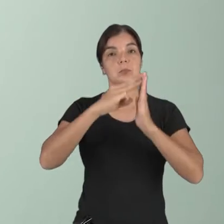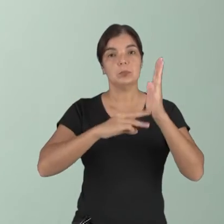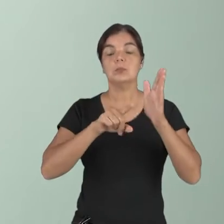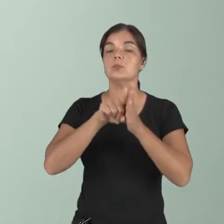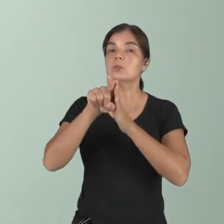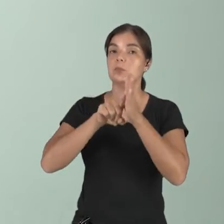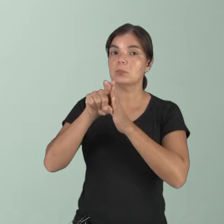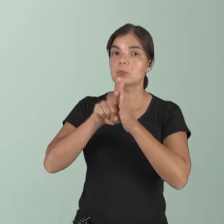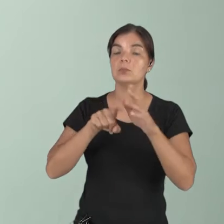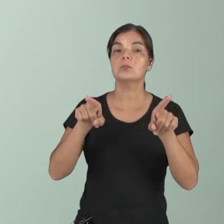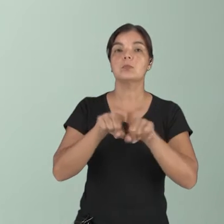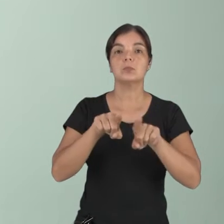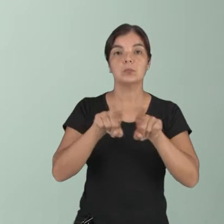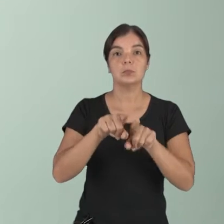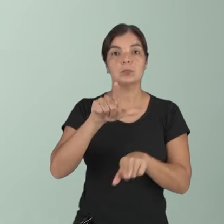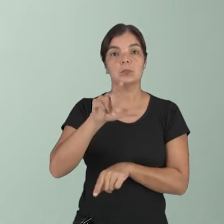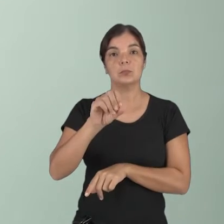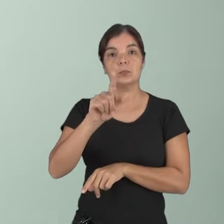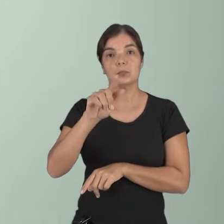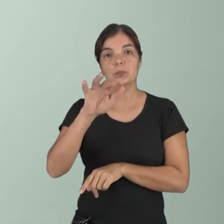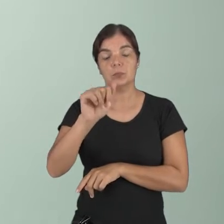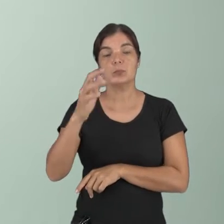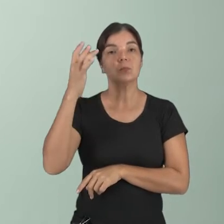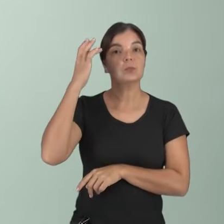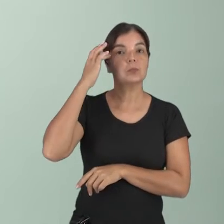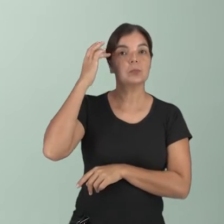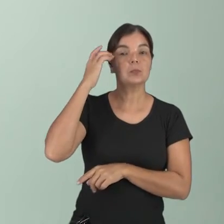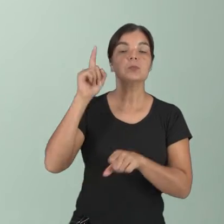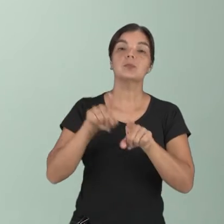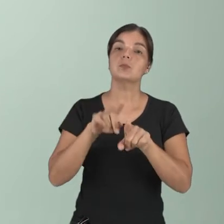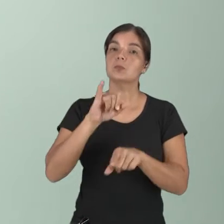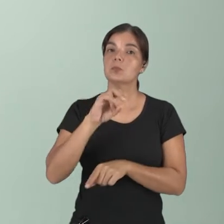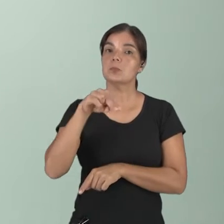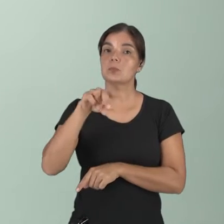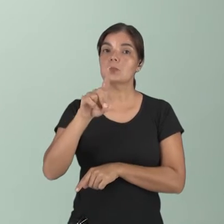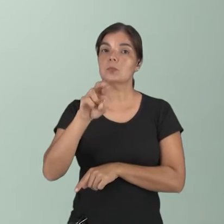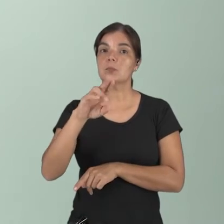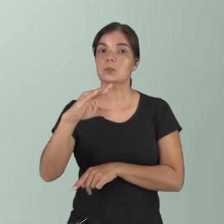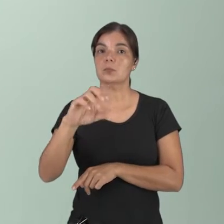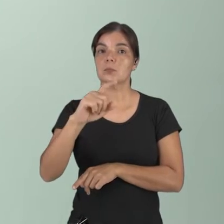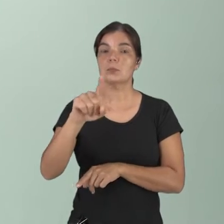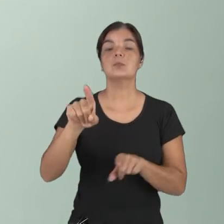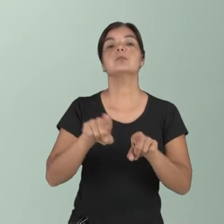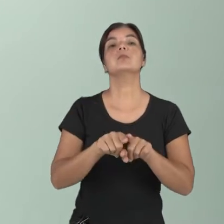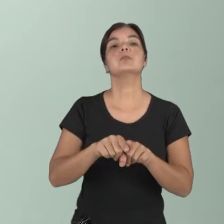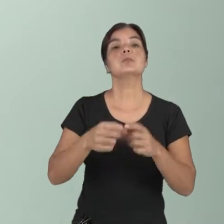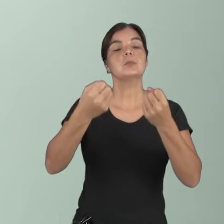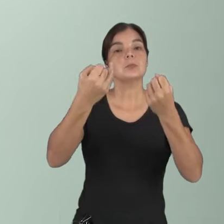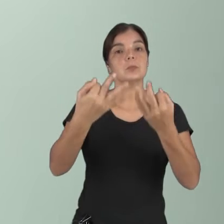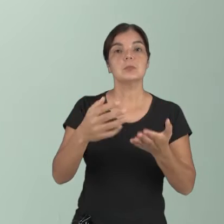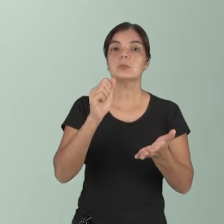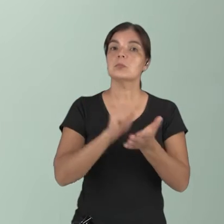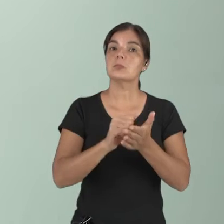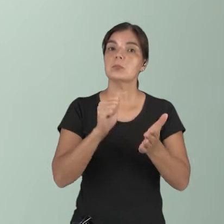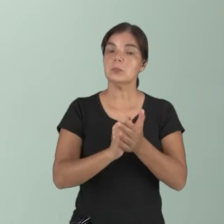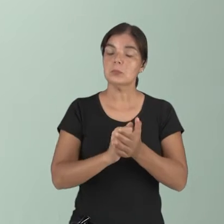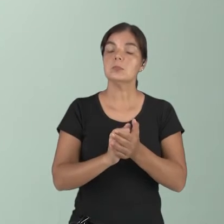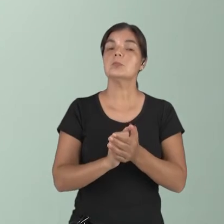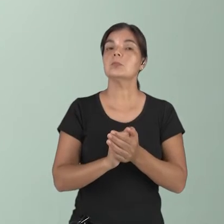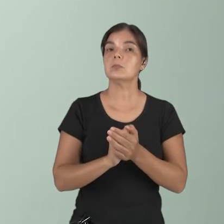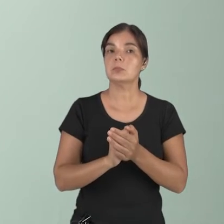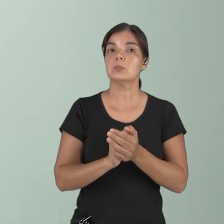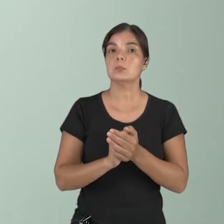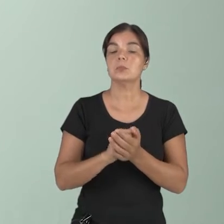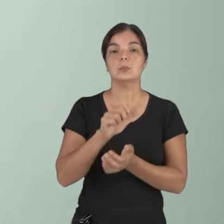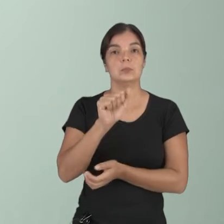científica tem que ter uma certa lógica, pode ser por dedução, por indução. E ele vai escrever obras também